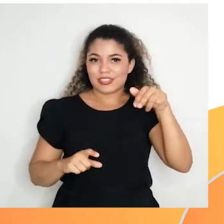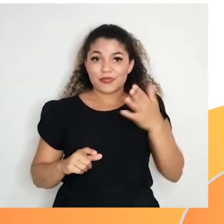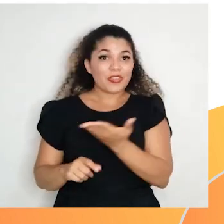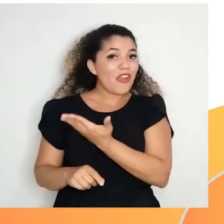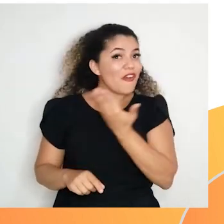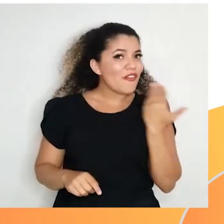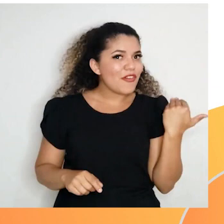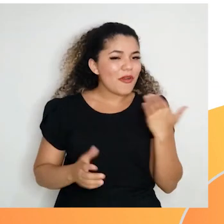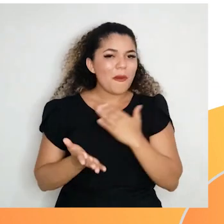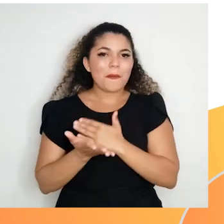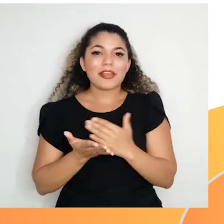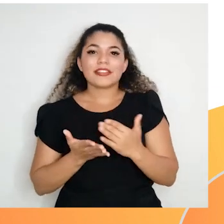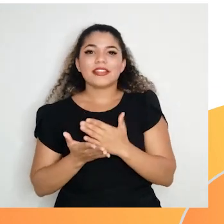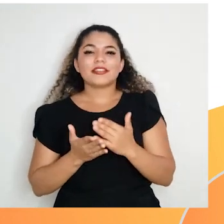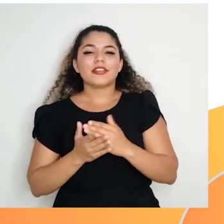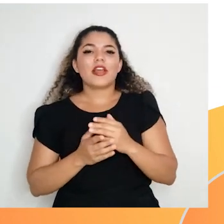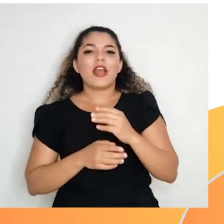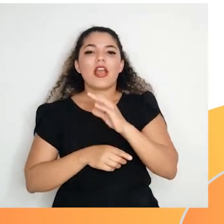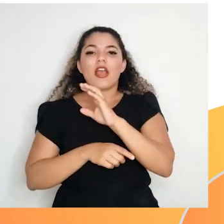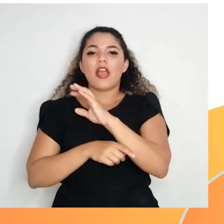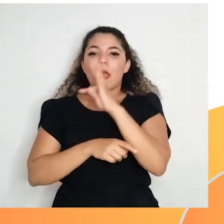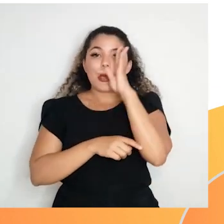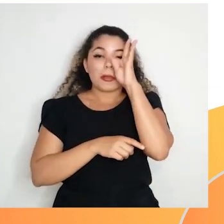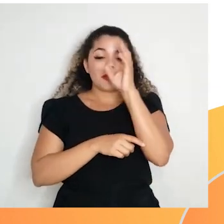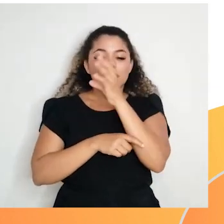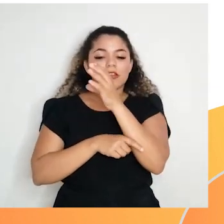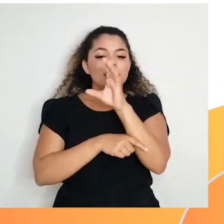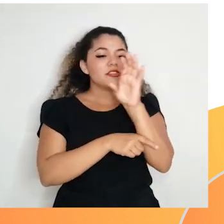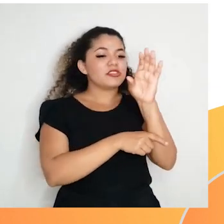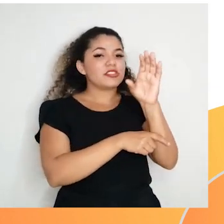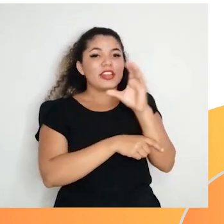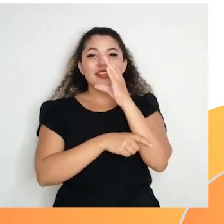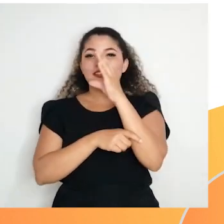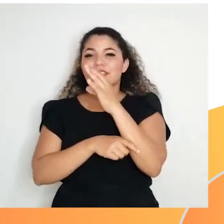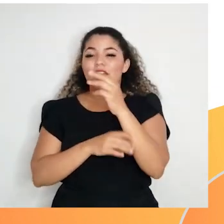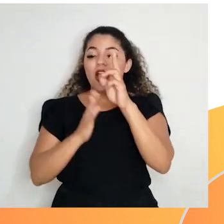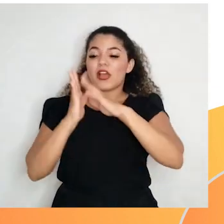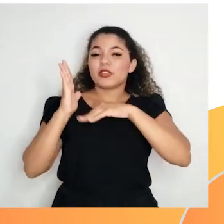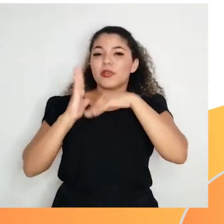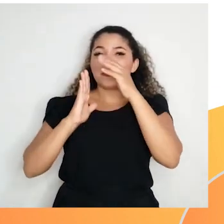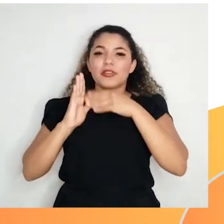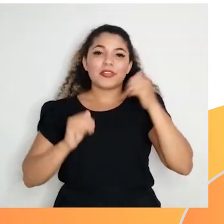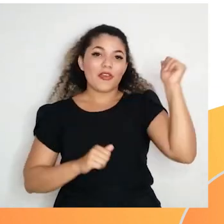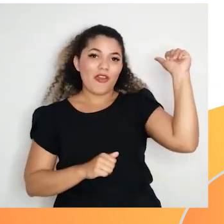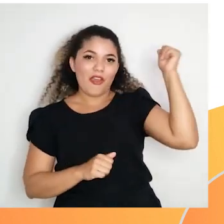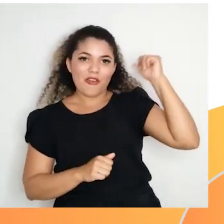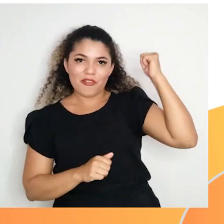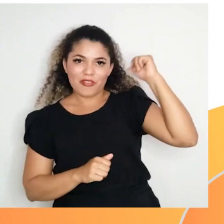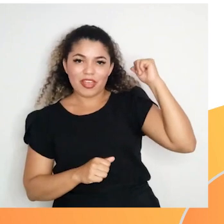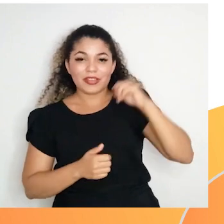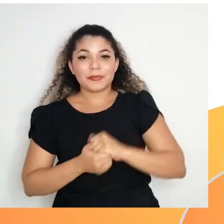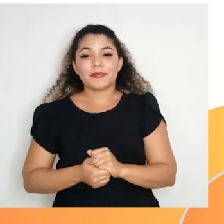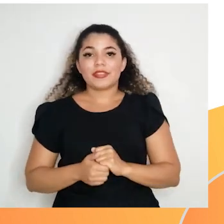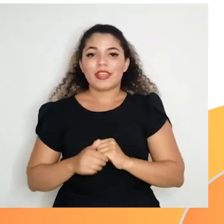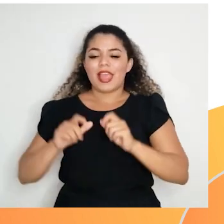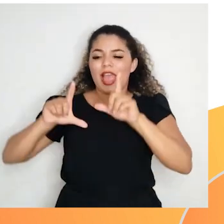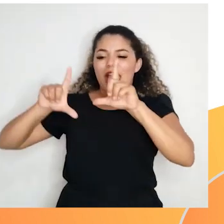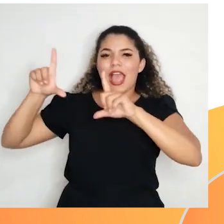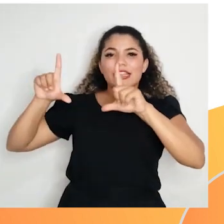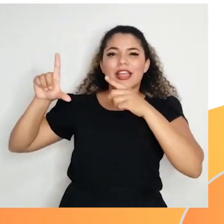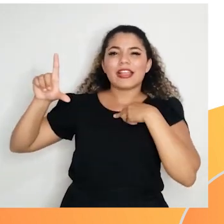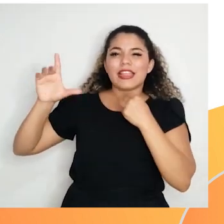Vamos começar agora com os girassóis de Van Gogh. A tela representa